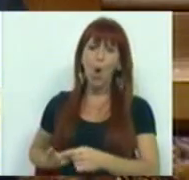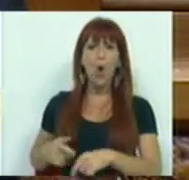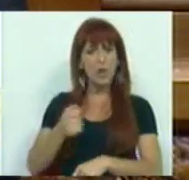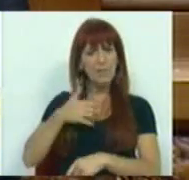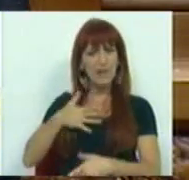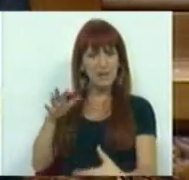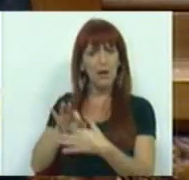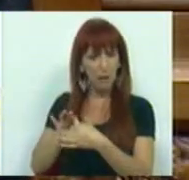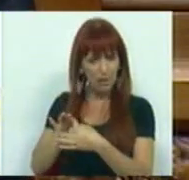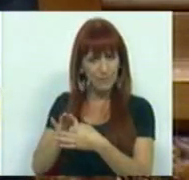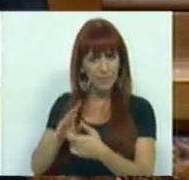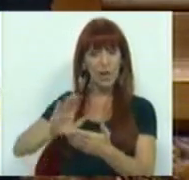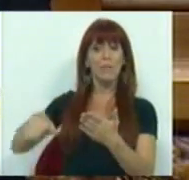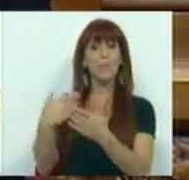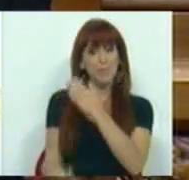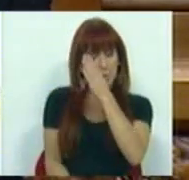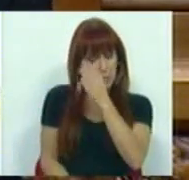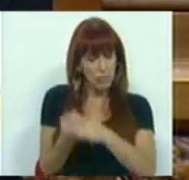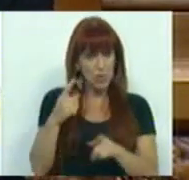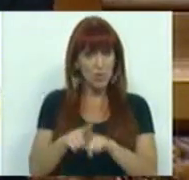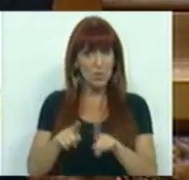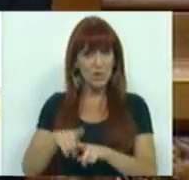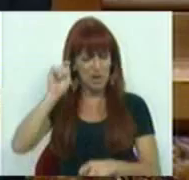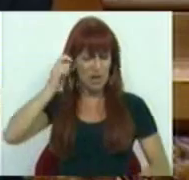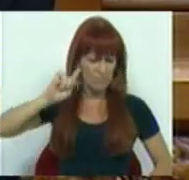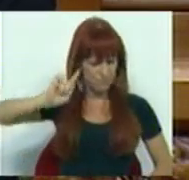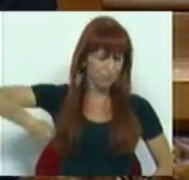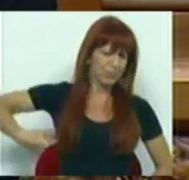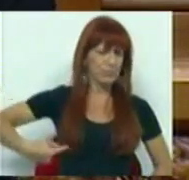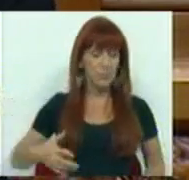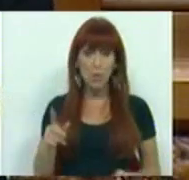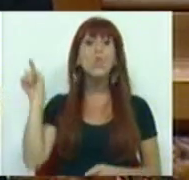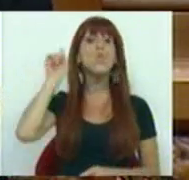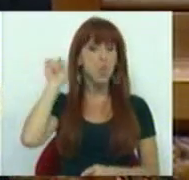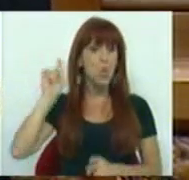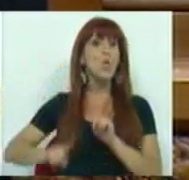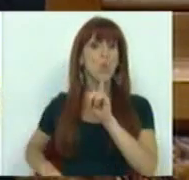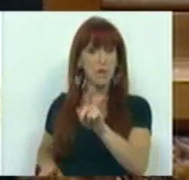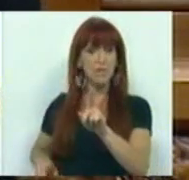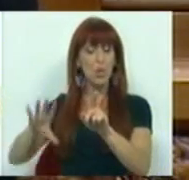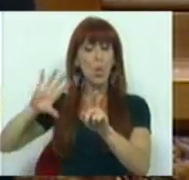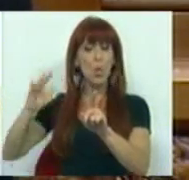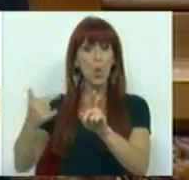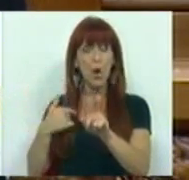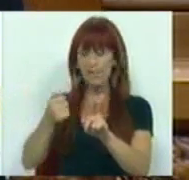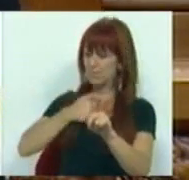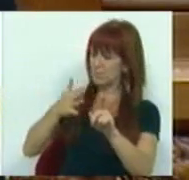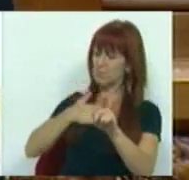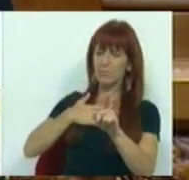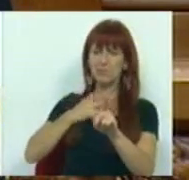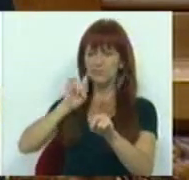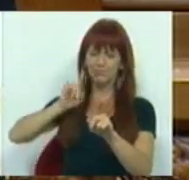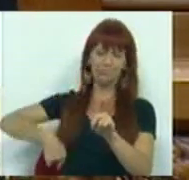empresa. Propõe a constituição de crime de desobediência qualificada quando o empregador